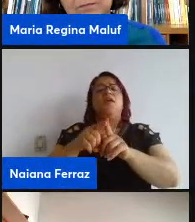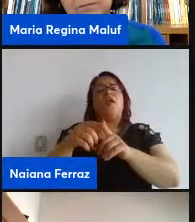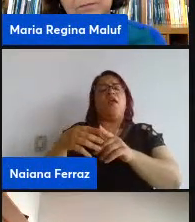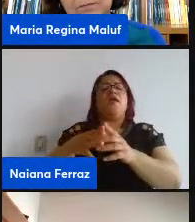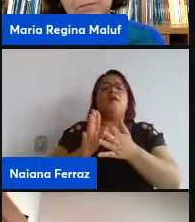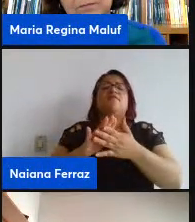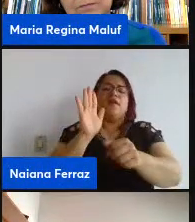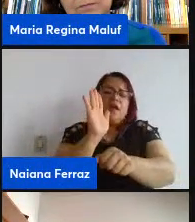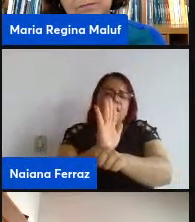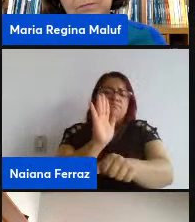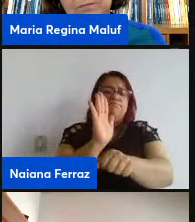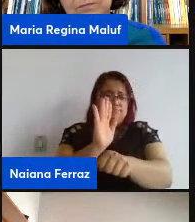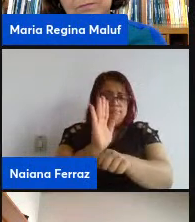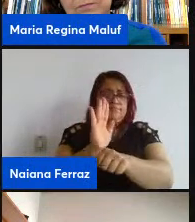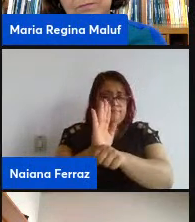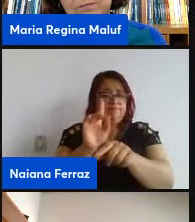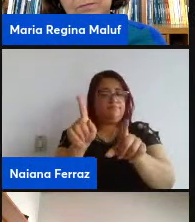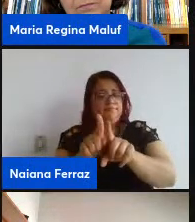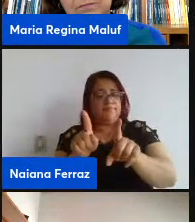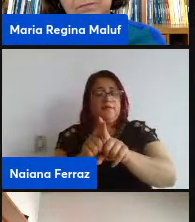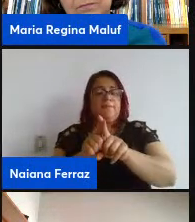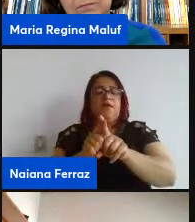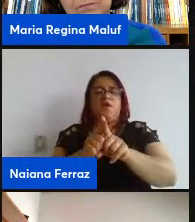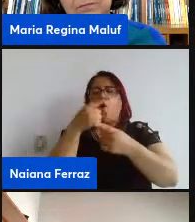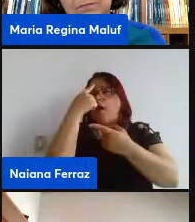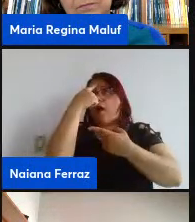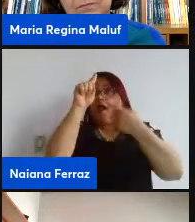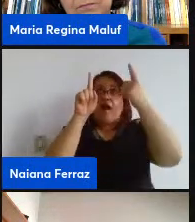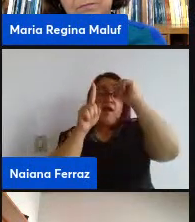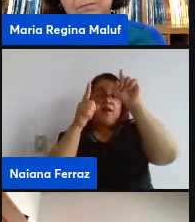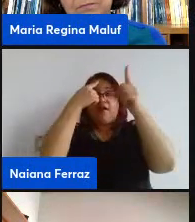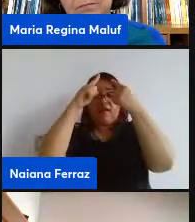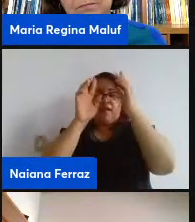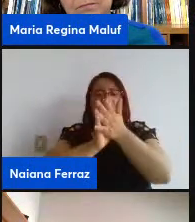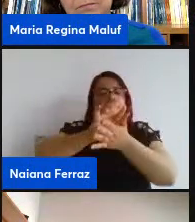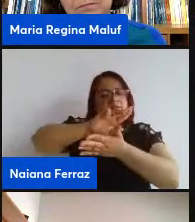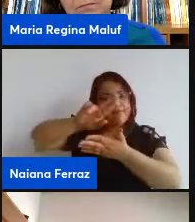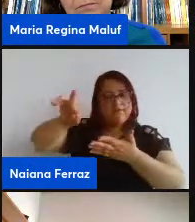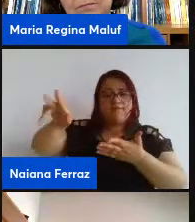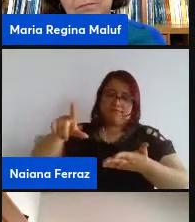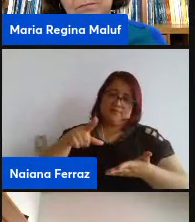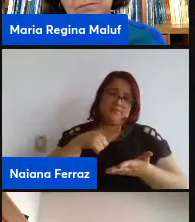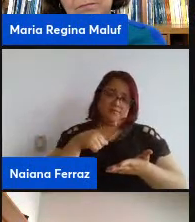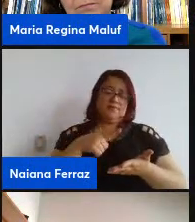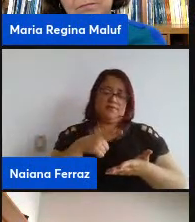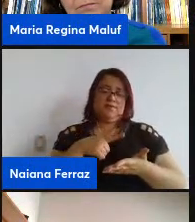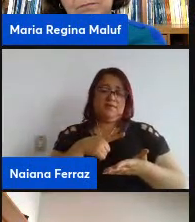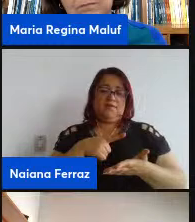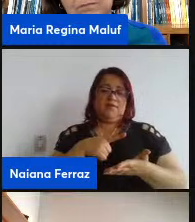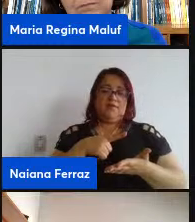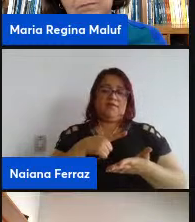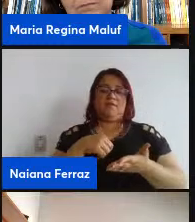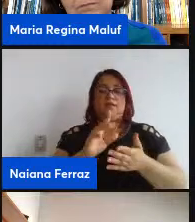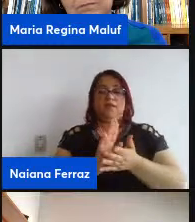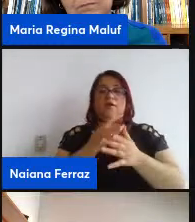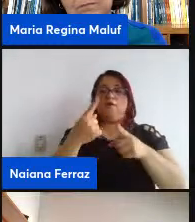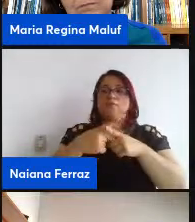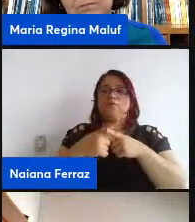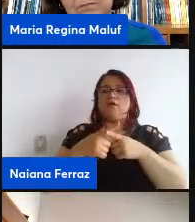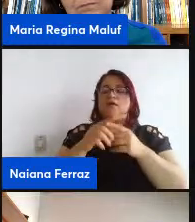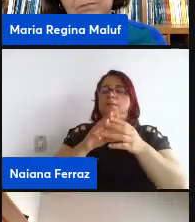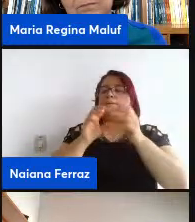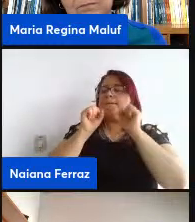ou permitir um fluxo de ideias na qual as descobertas de um são input para outro e vice-versa,